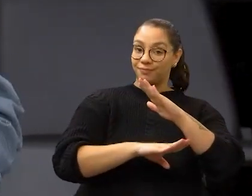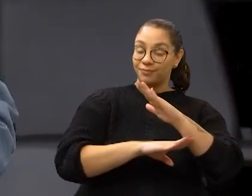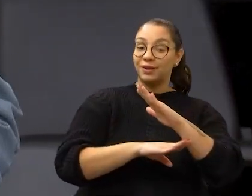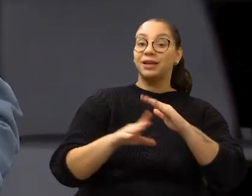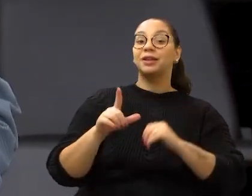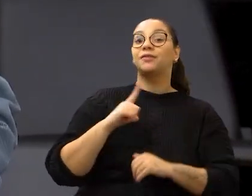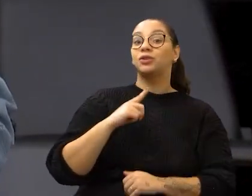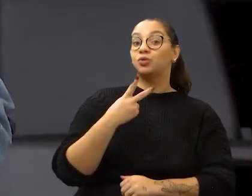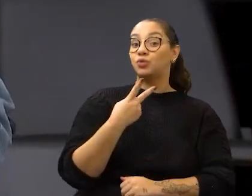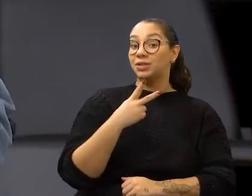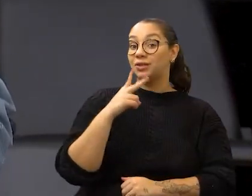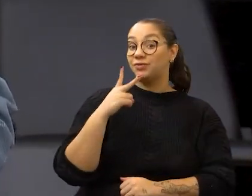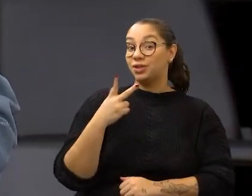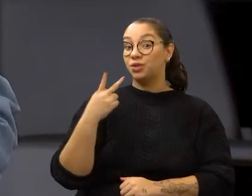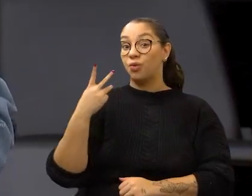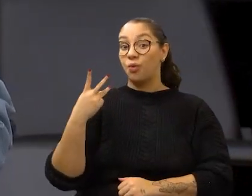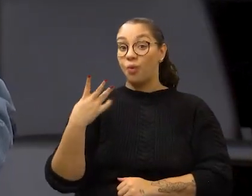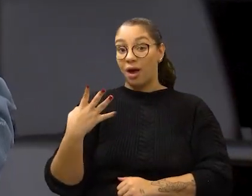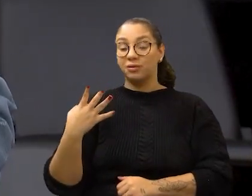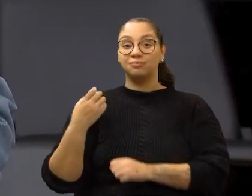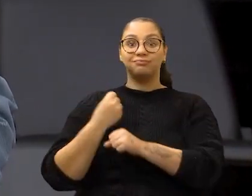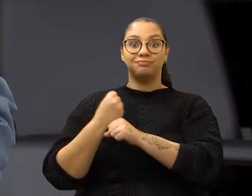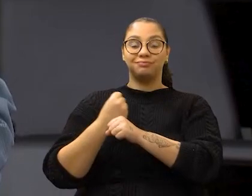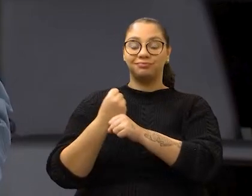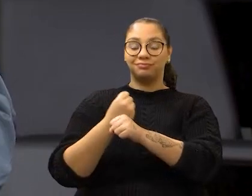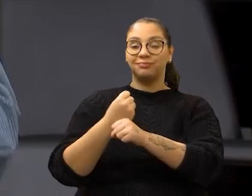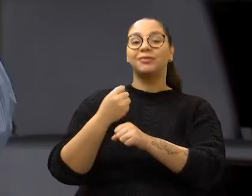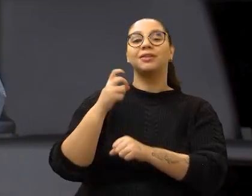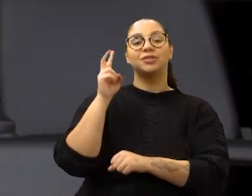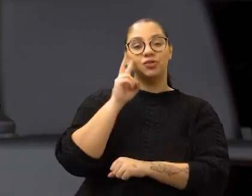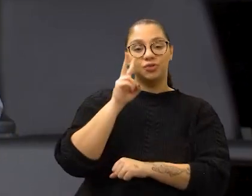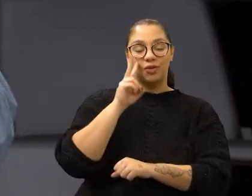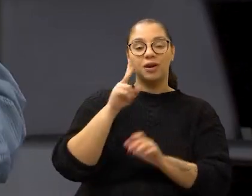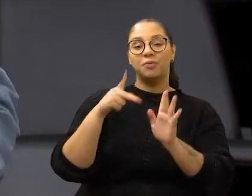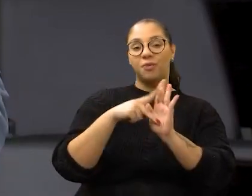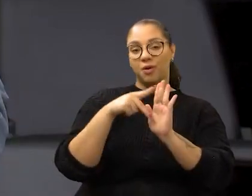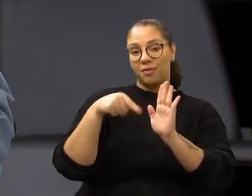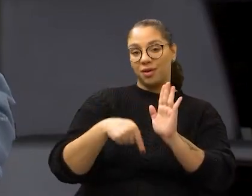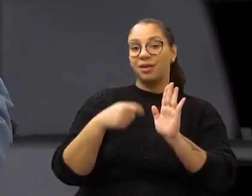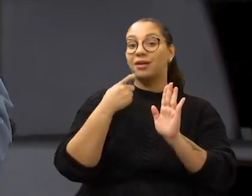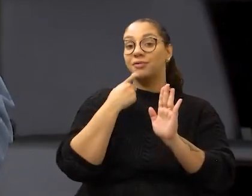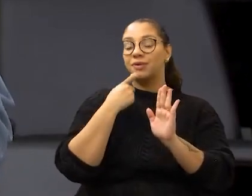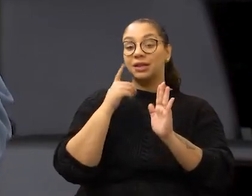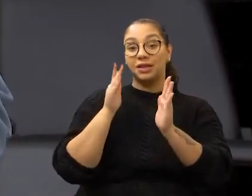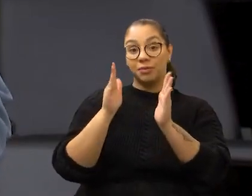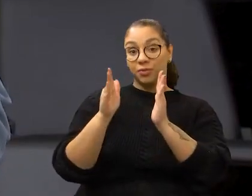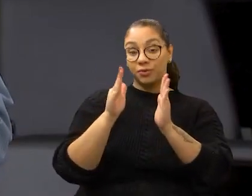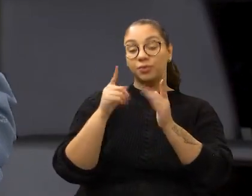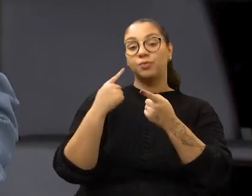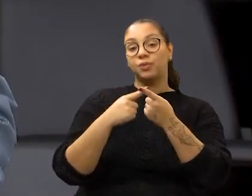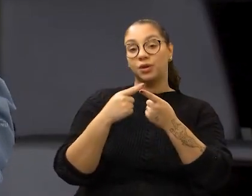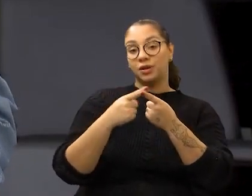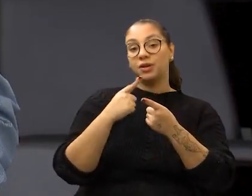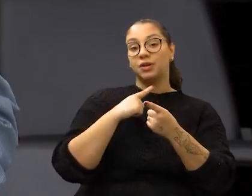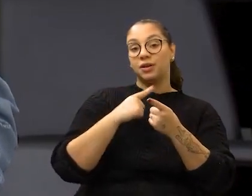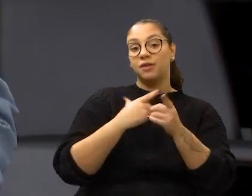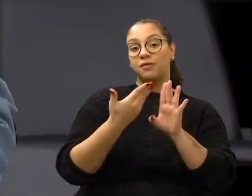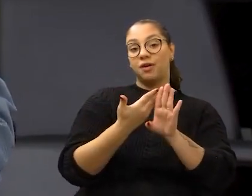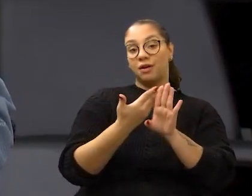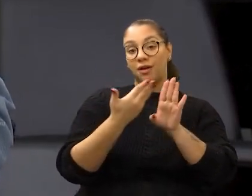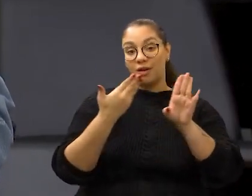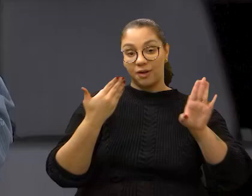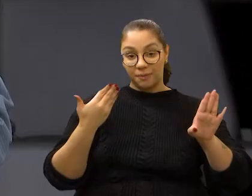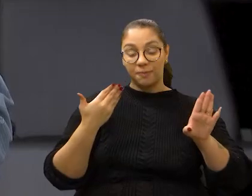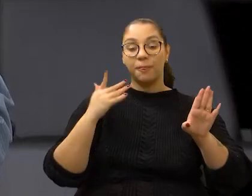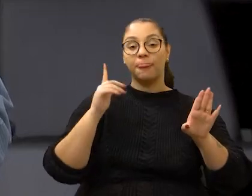224 anos de história aqui da Câmara de Campinas, primeiro temporariamente em virtude do licenciamento do